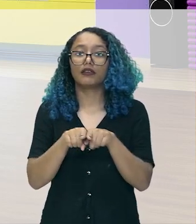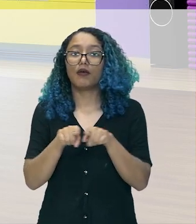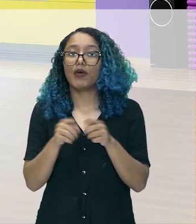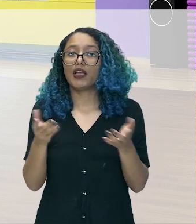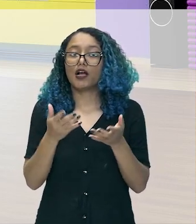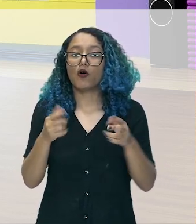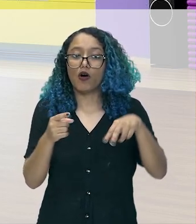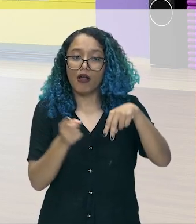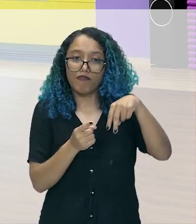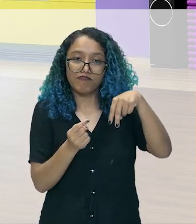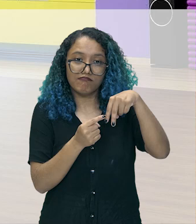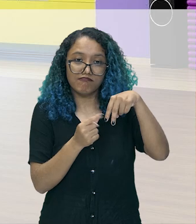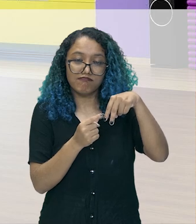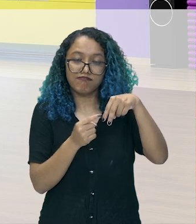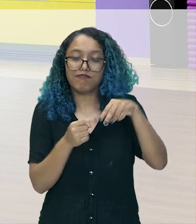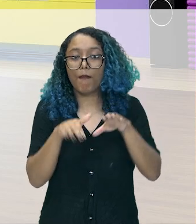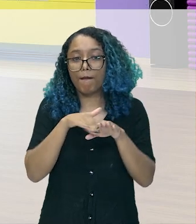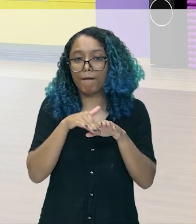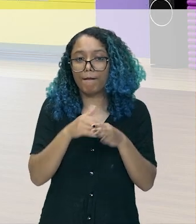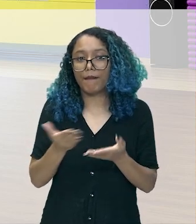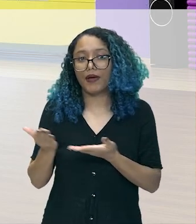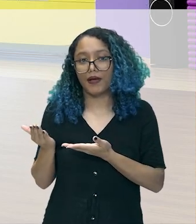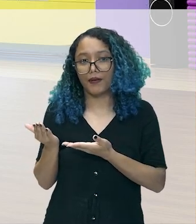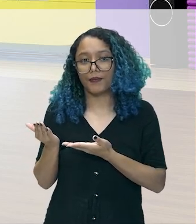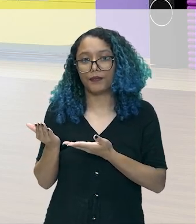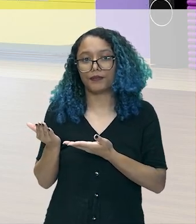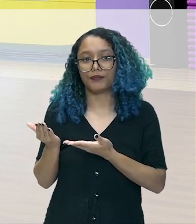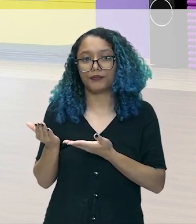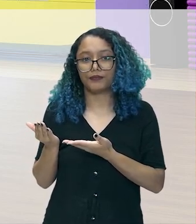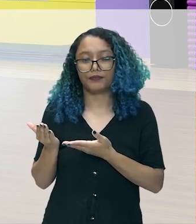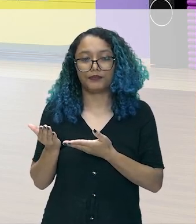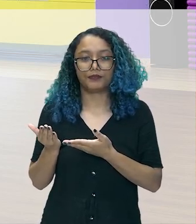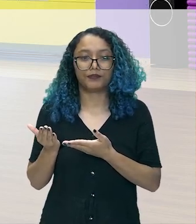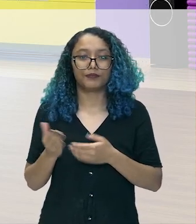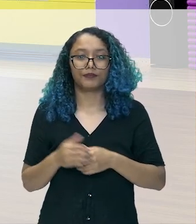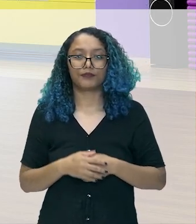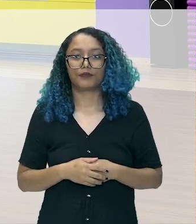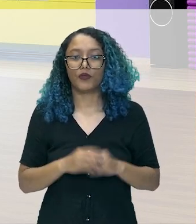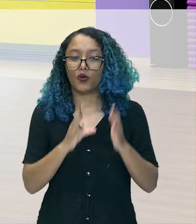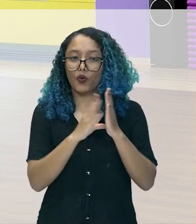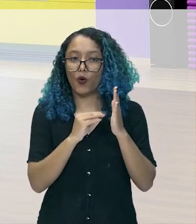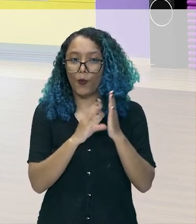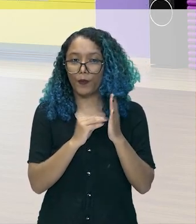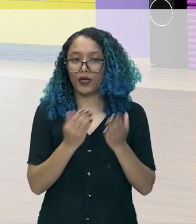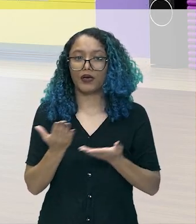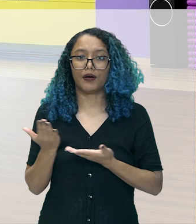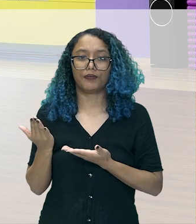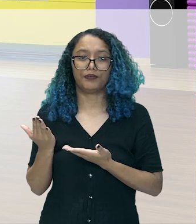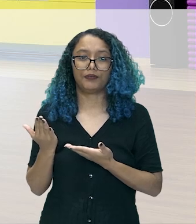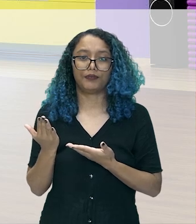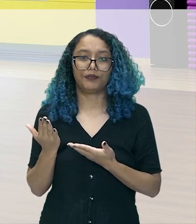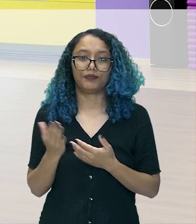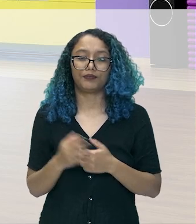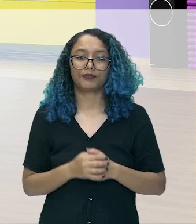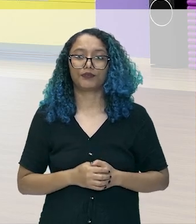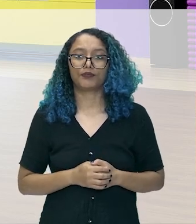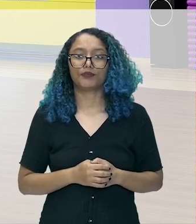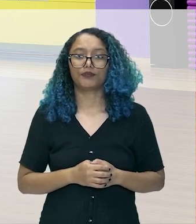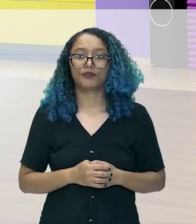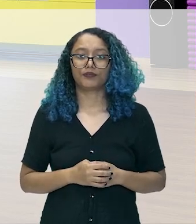2, 3, 4, 5, 6, 7, 8, 2, 1,